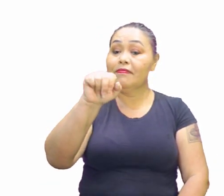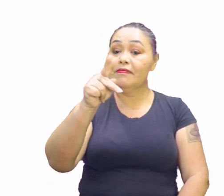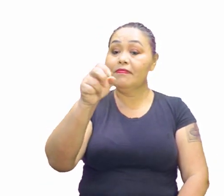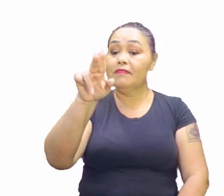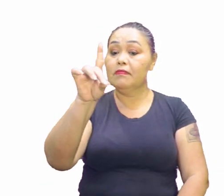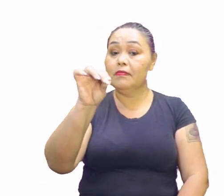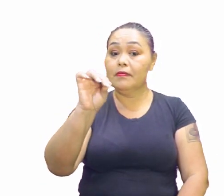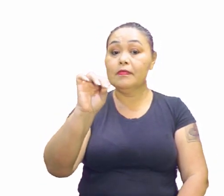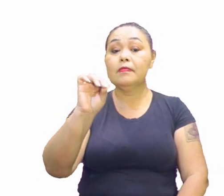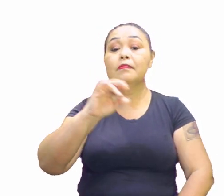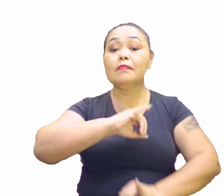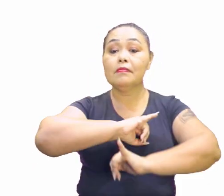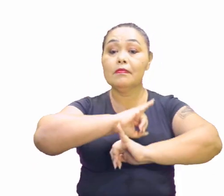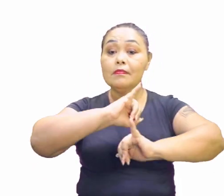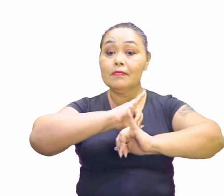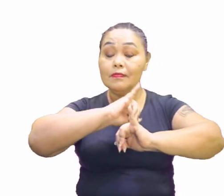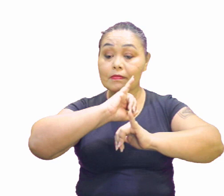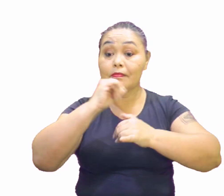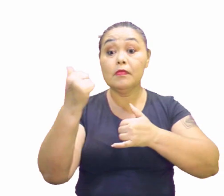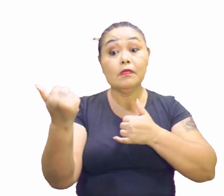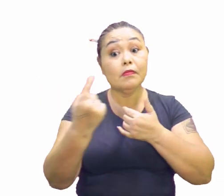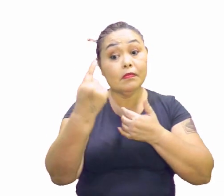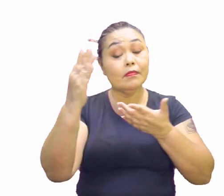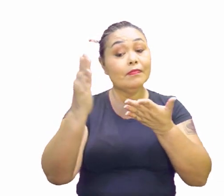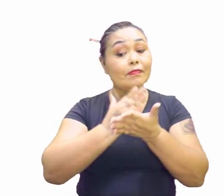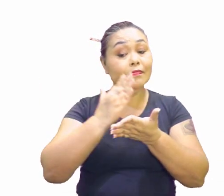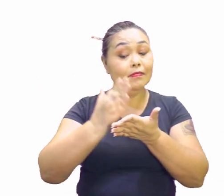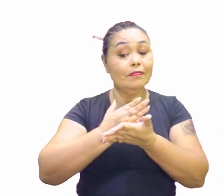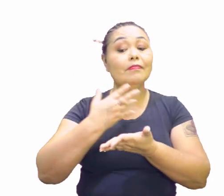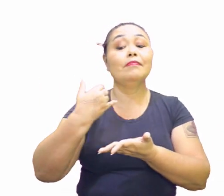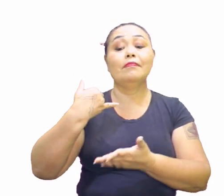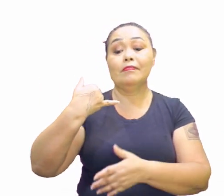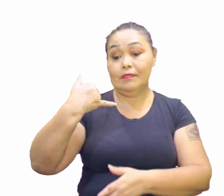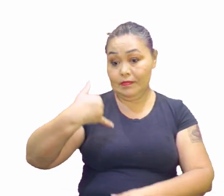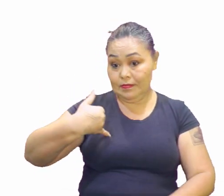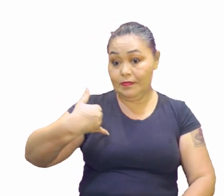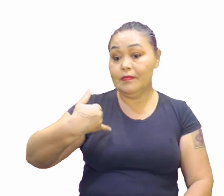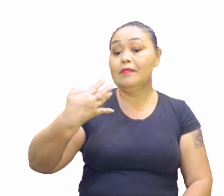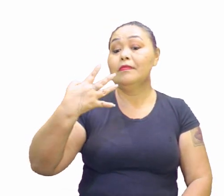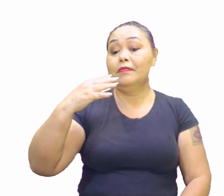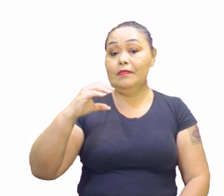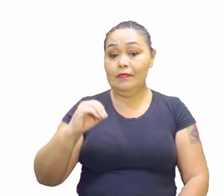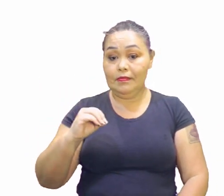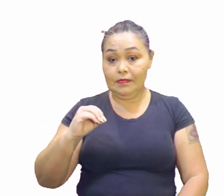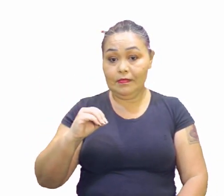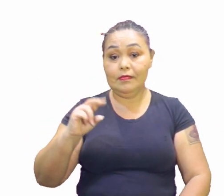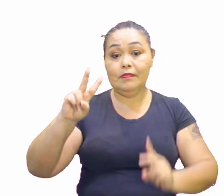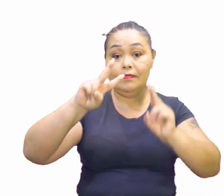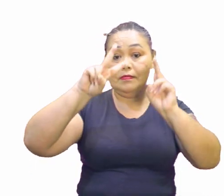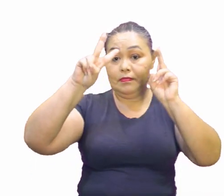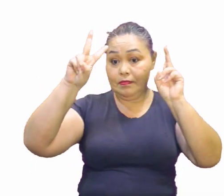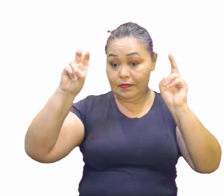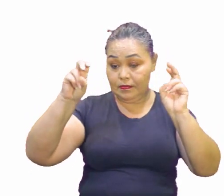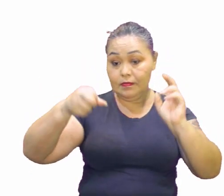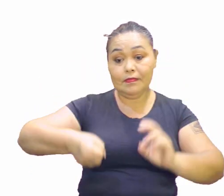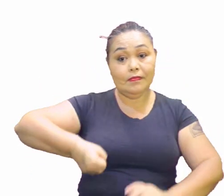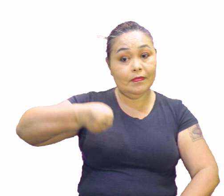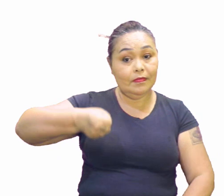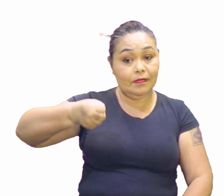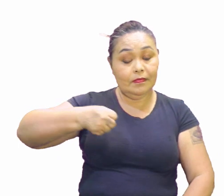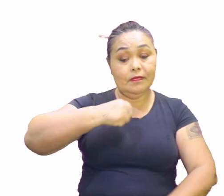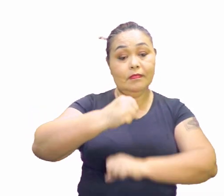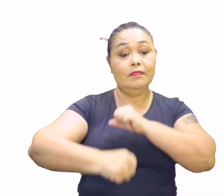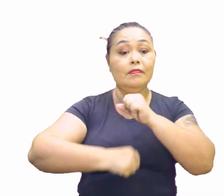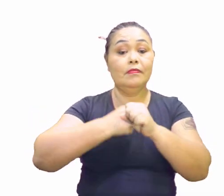primeiro livro aos 40 anos, intitulado Bagagem, em 1976. Essa